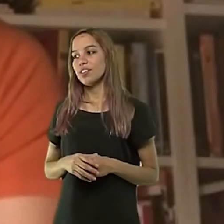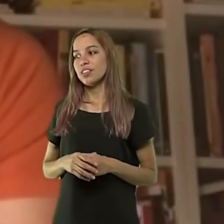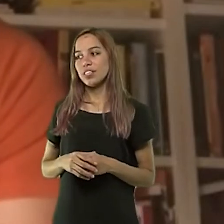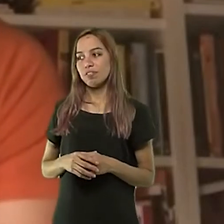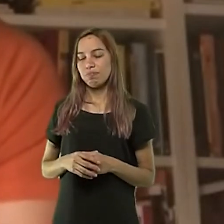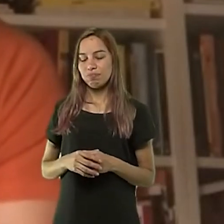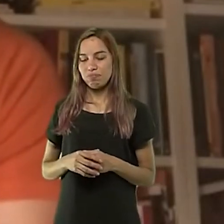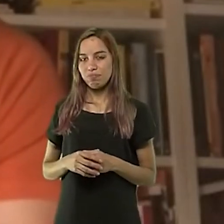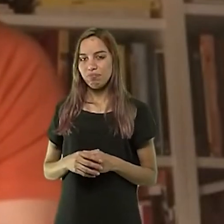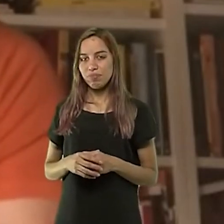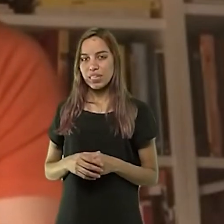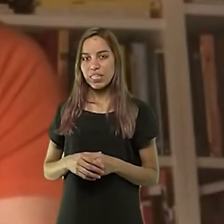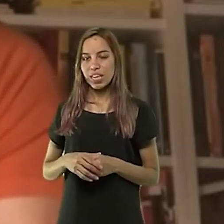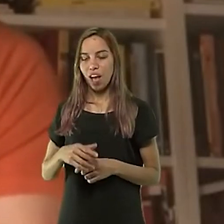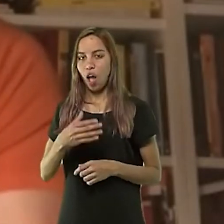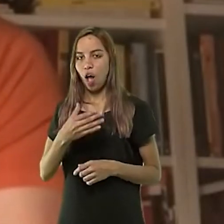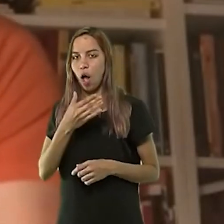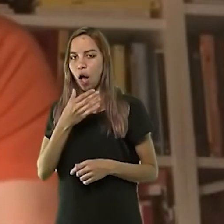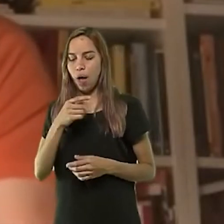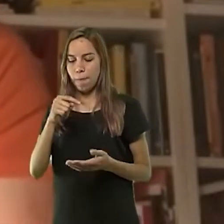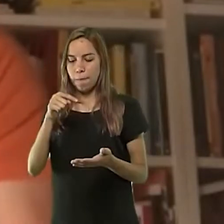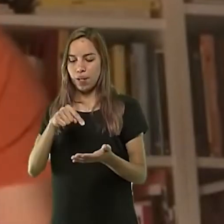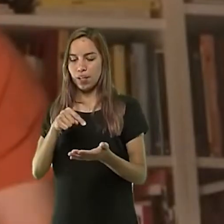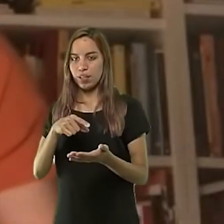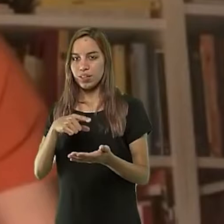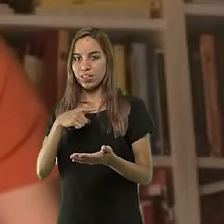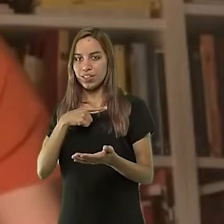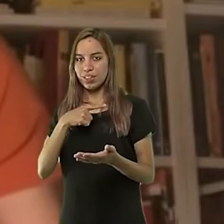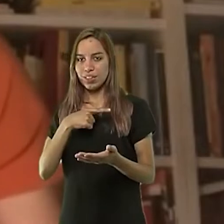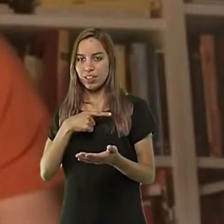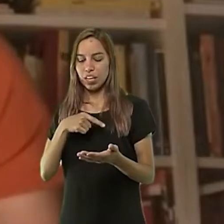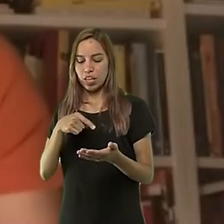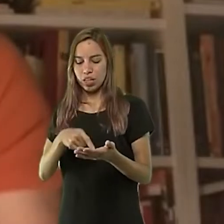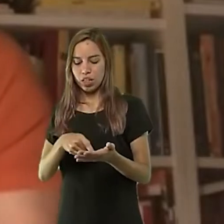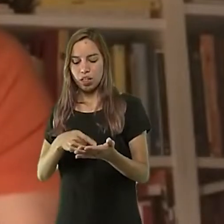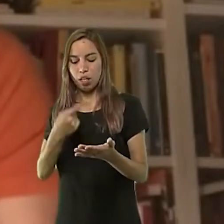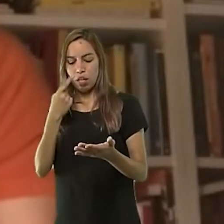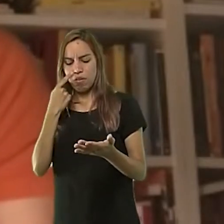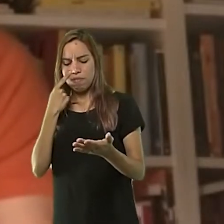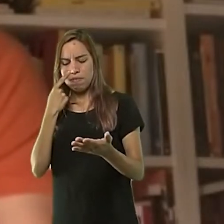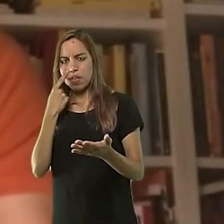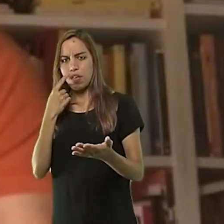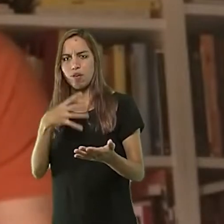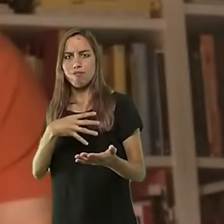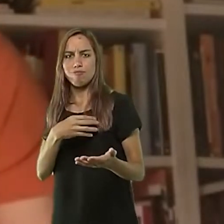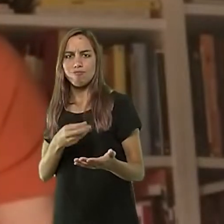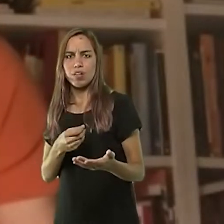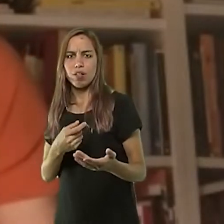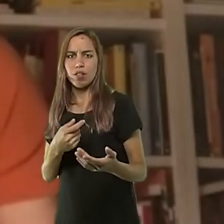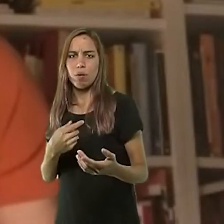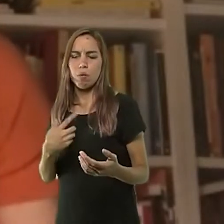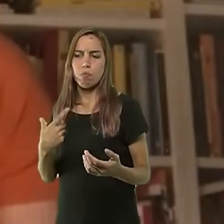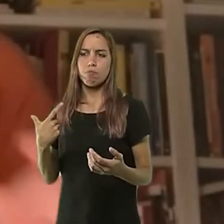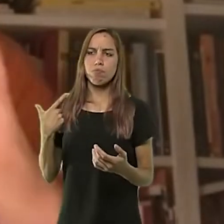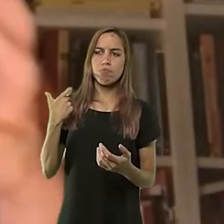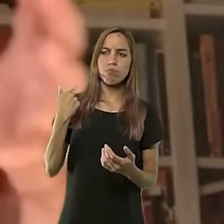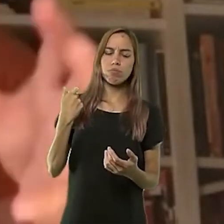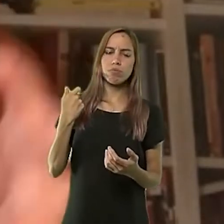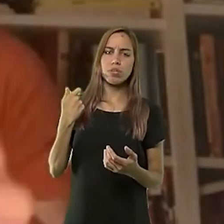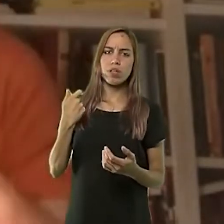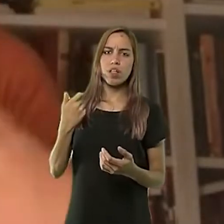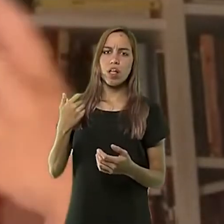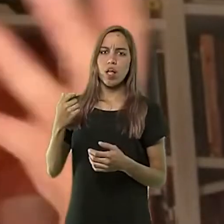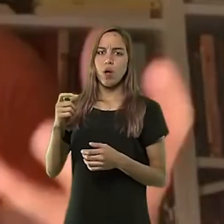personagem que acaba por ver o seu filho ser assassinado à sua frente por soldados americanos.